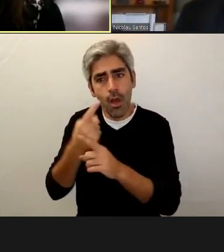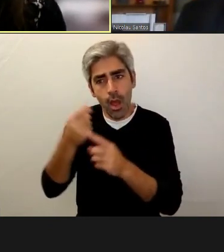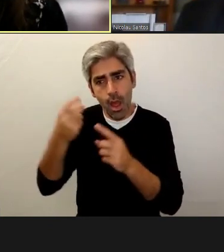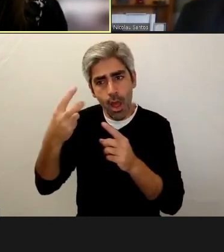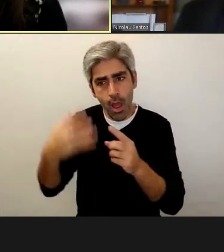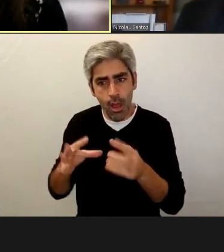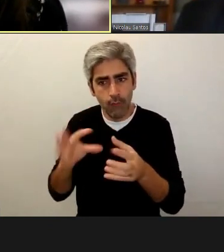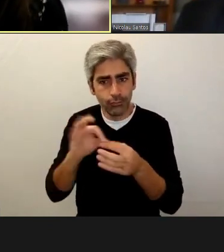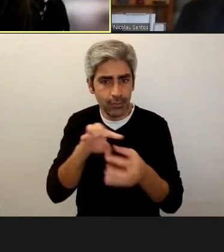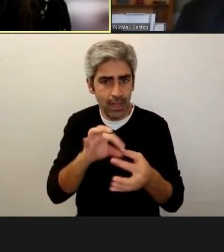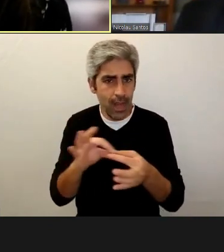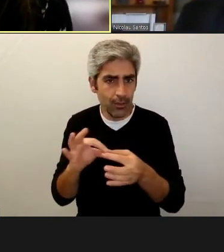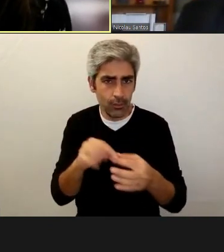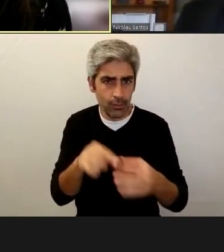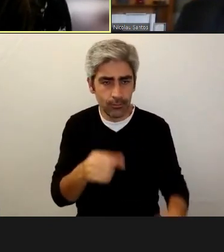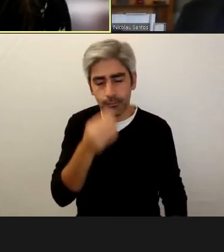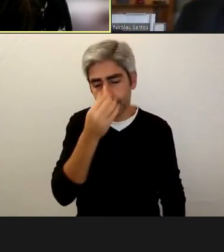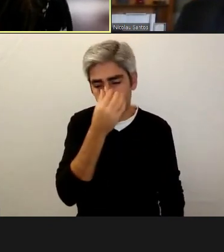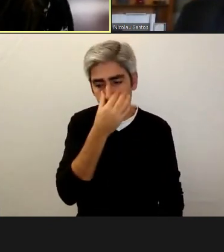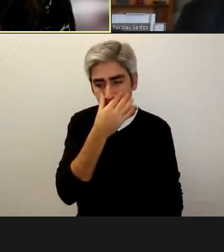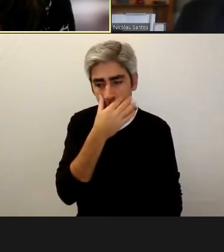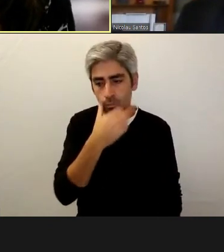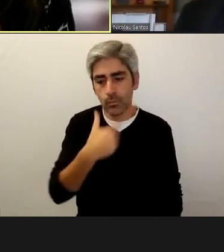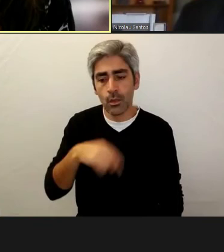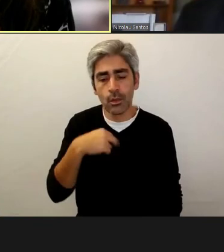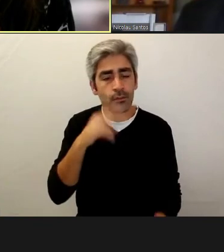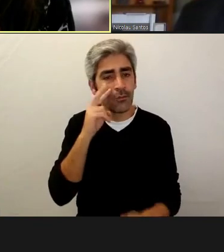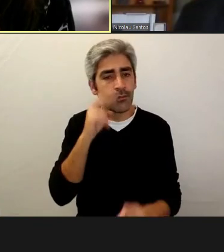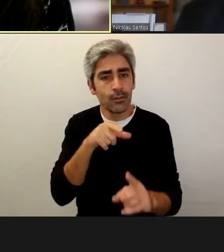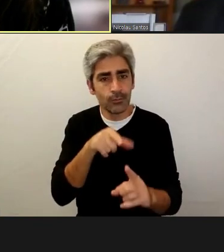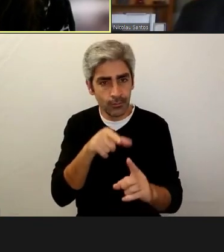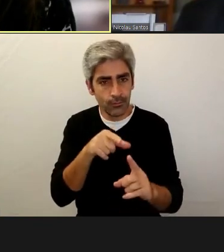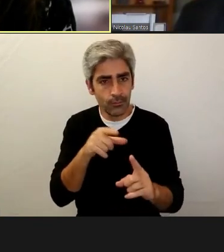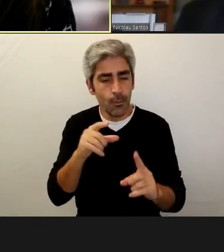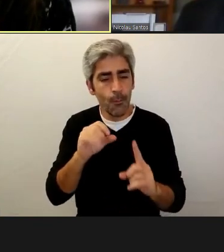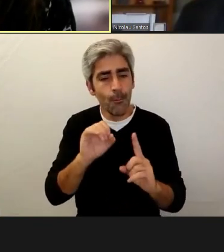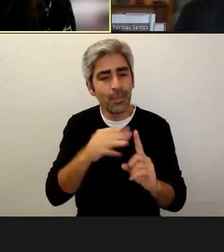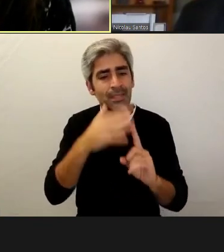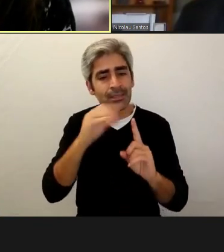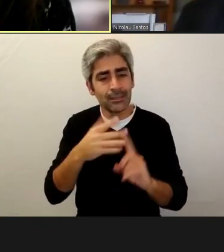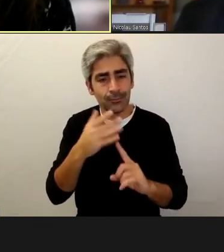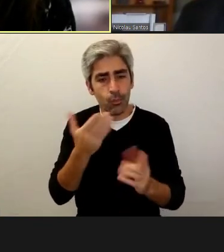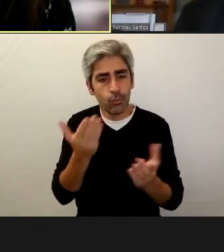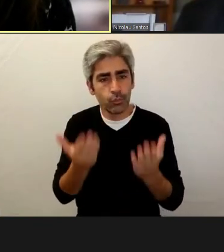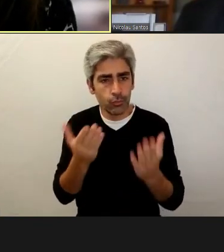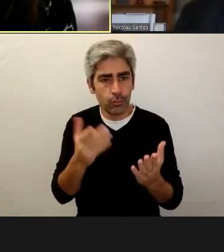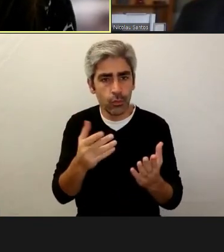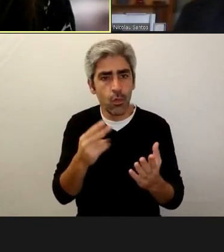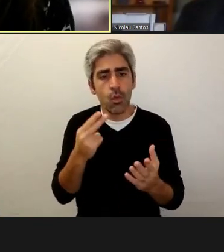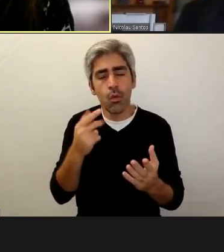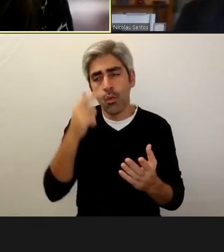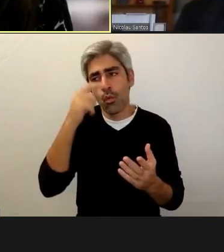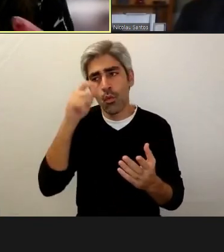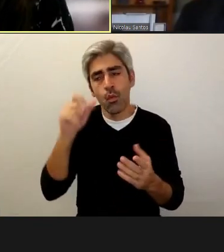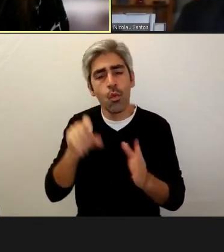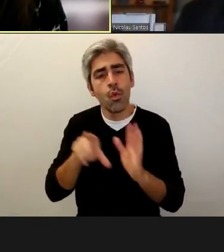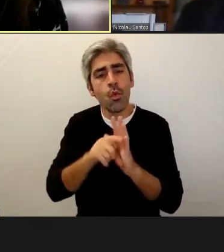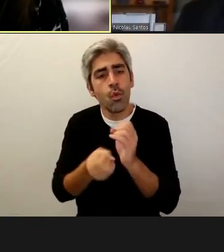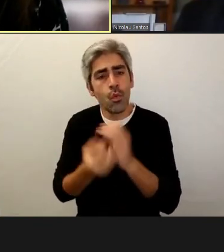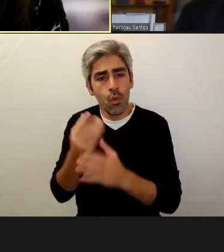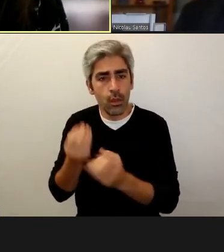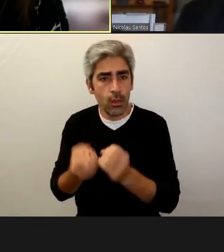articulação. Portanto, muitas vezes nós vemos estes princípios da proporcionalidade a serem utilizados pelo legislador quando encontra